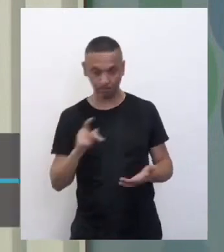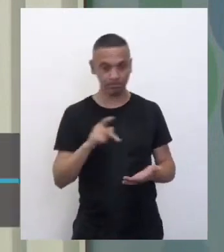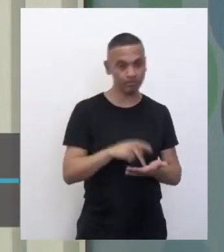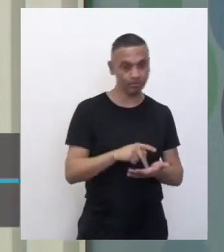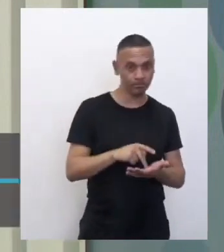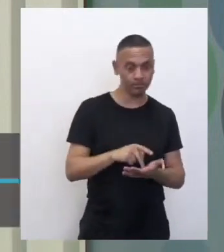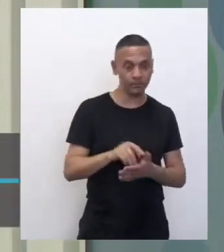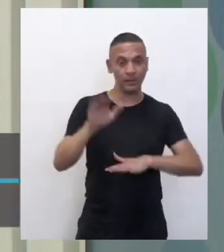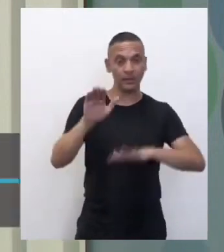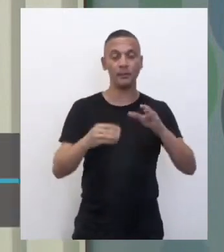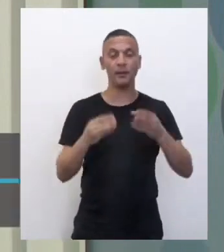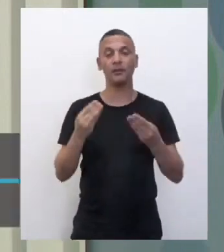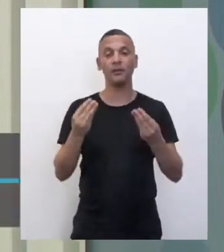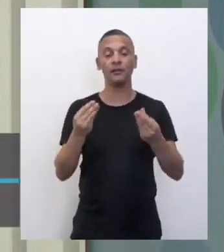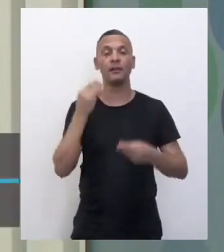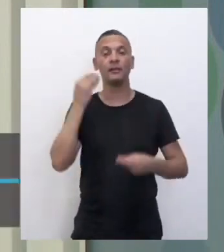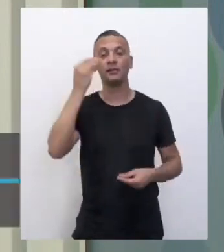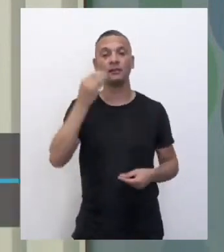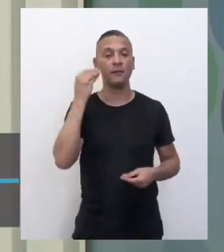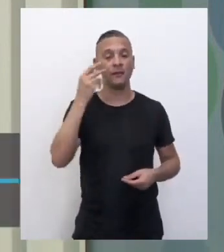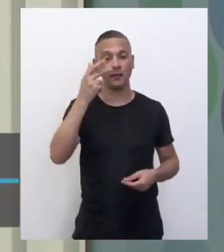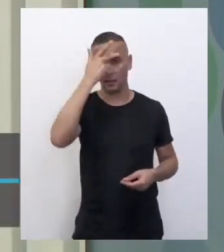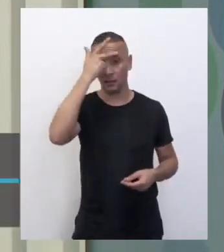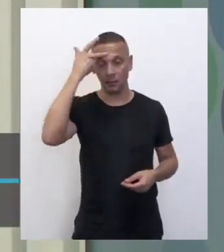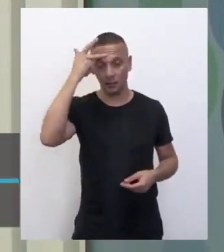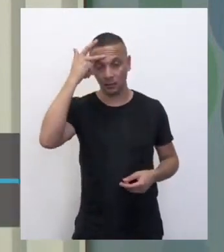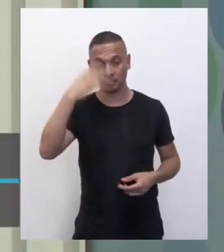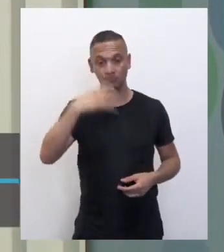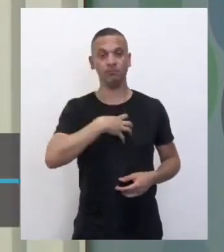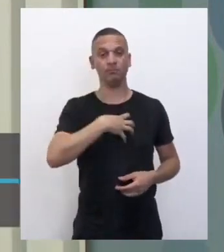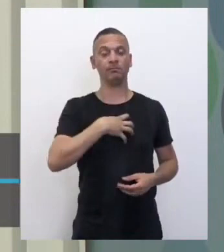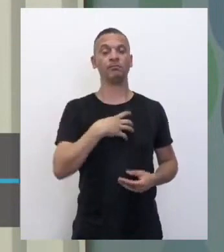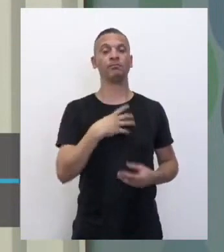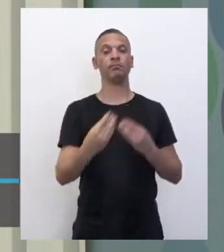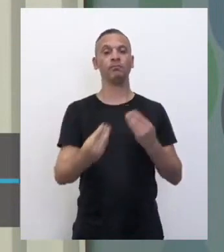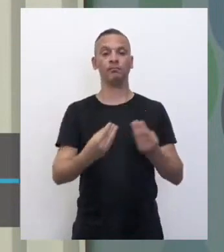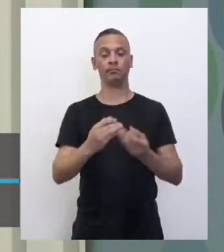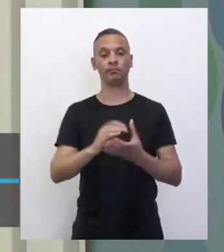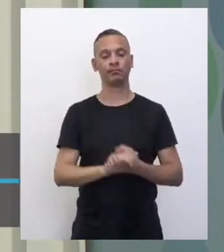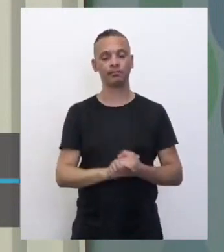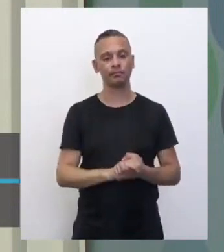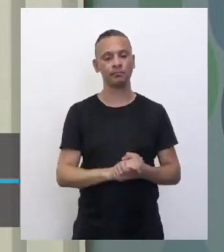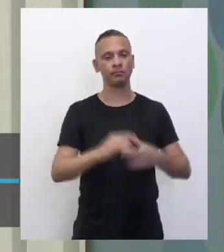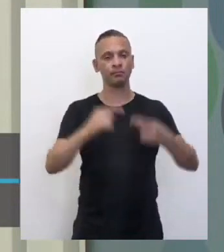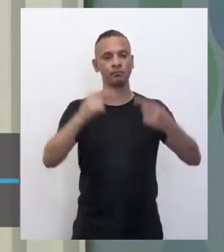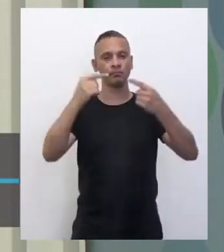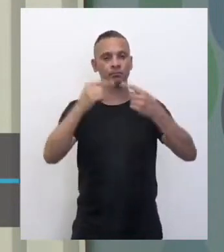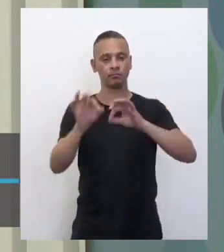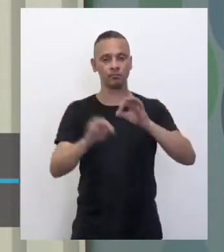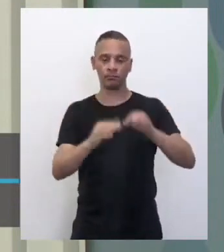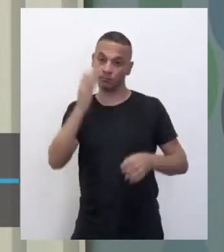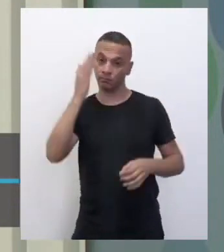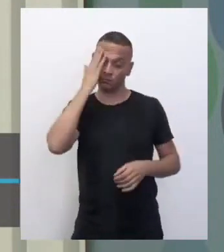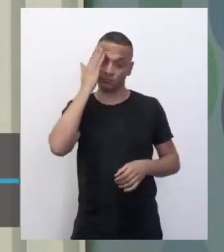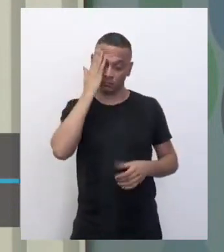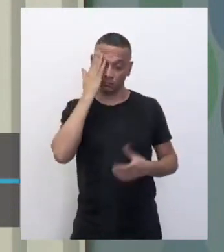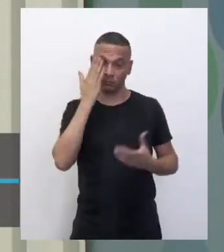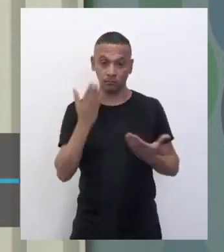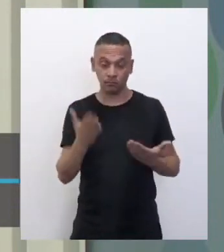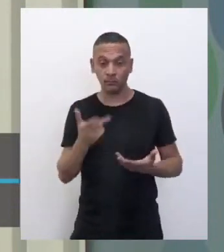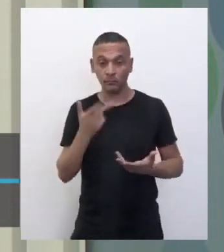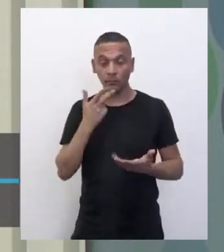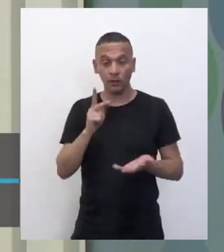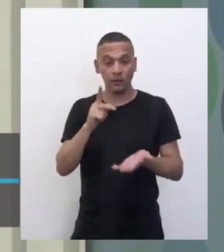com a experiência empírica, com a experiência dos sentidos. Né? Então, só para a gente contextualizar e entender que falar